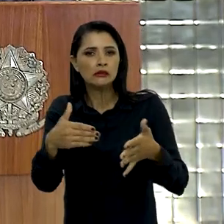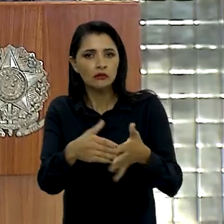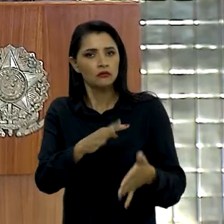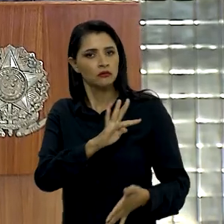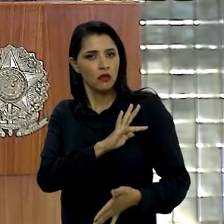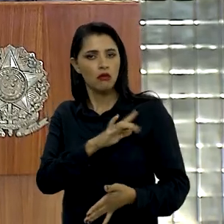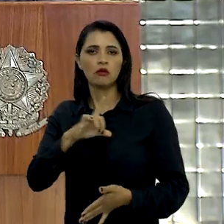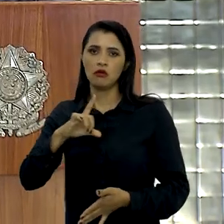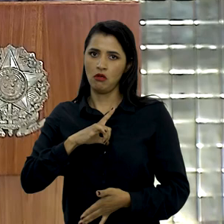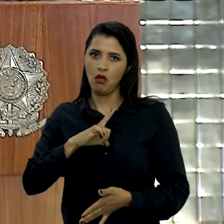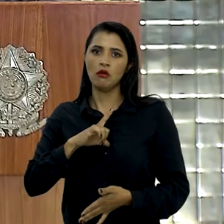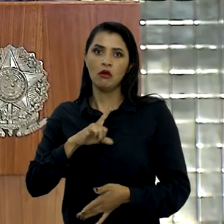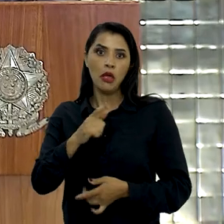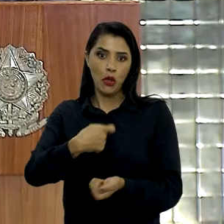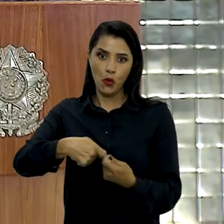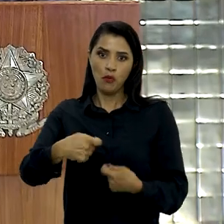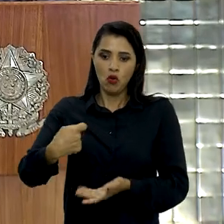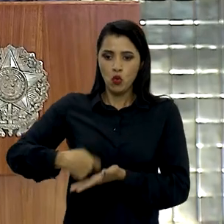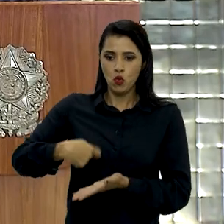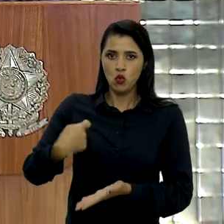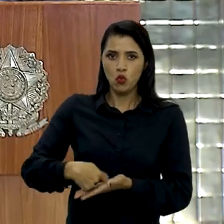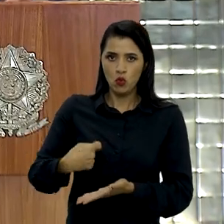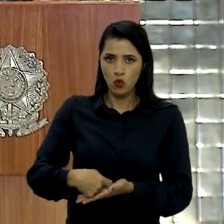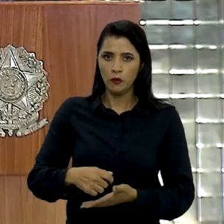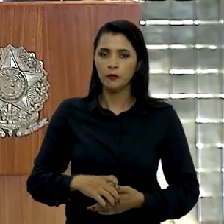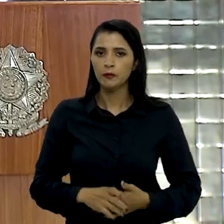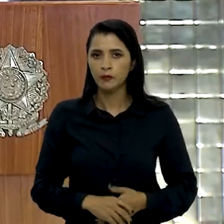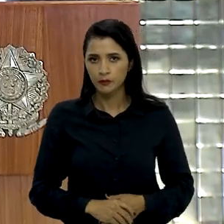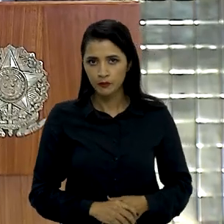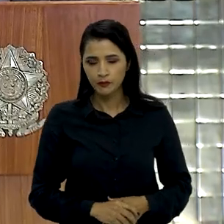técnicas que a economia existe.